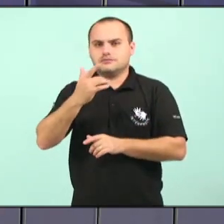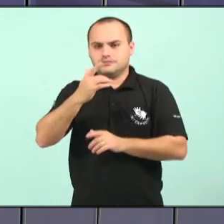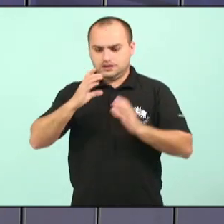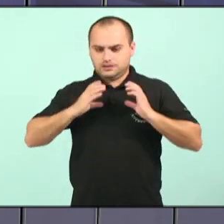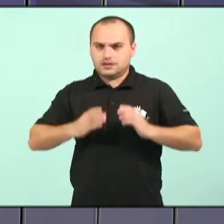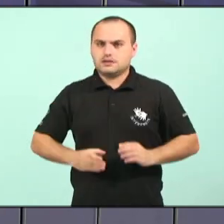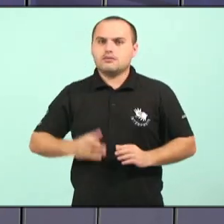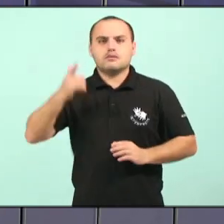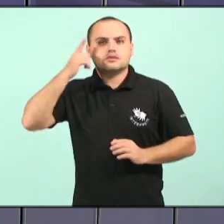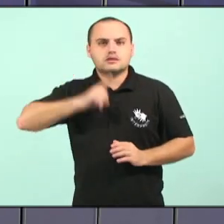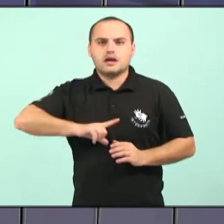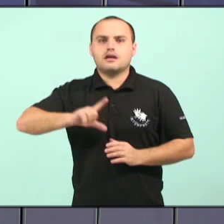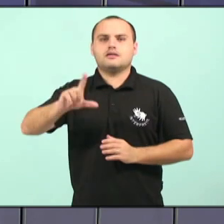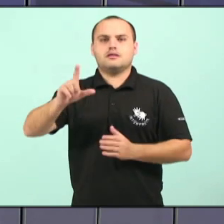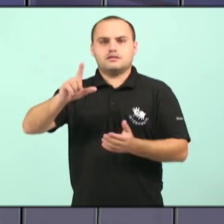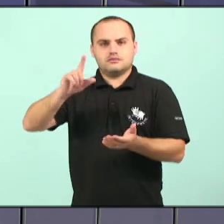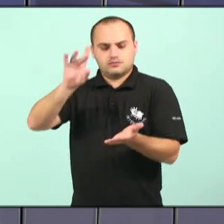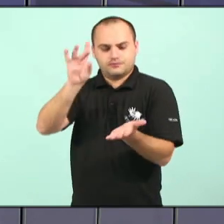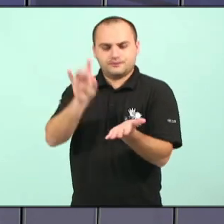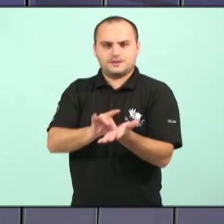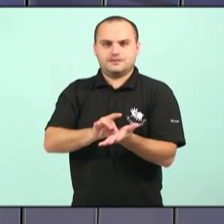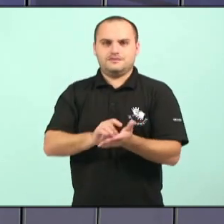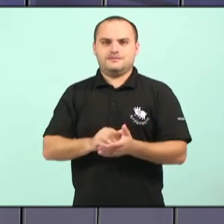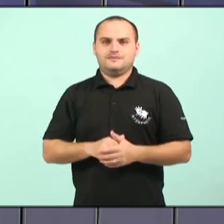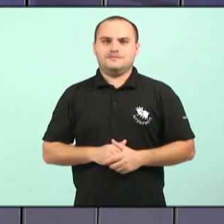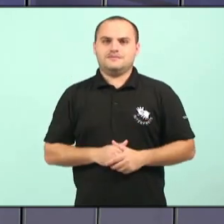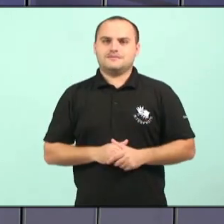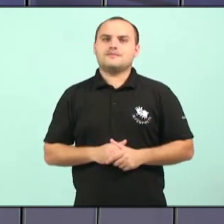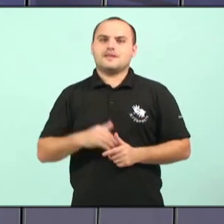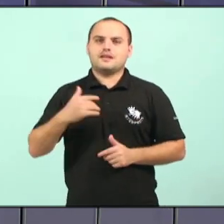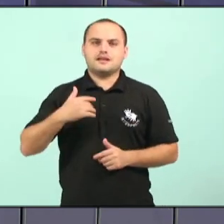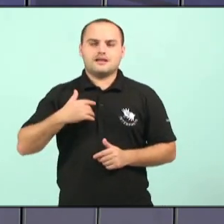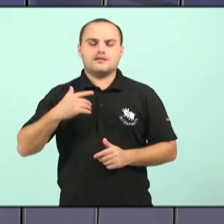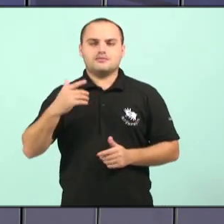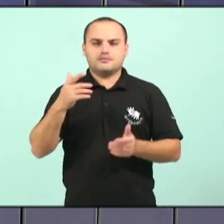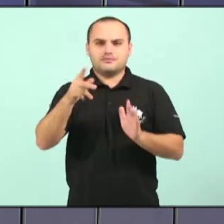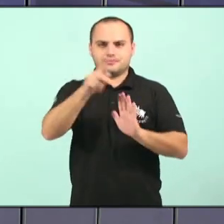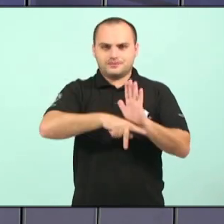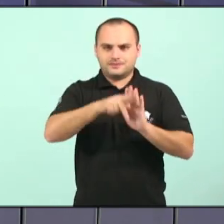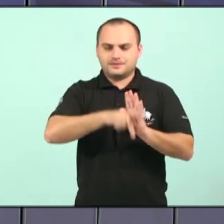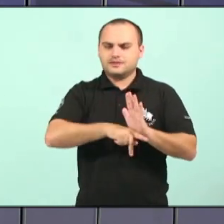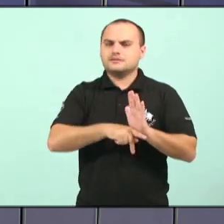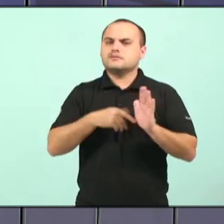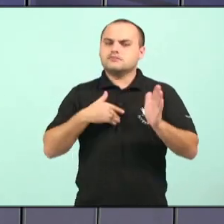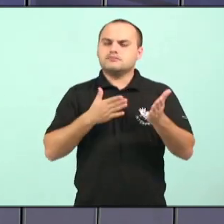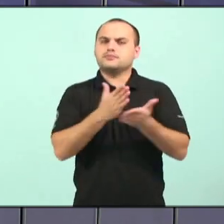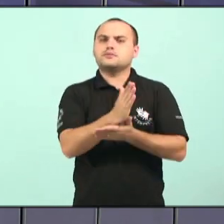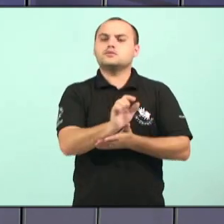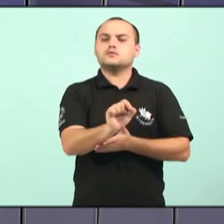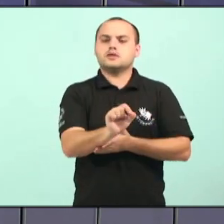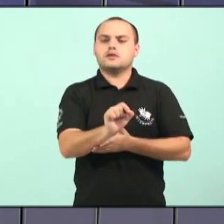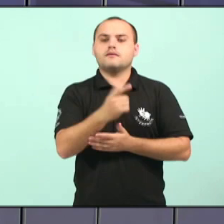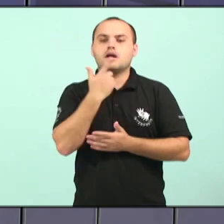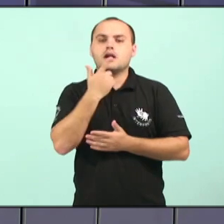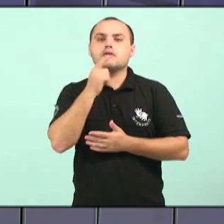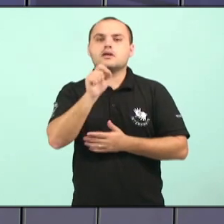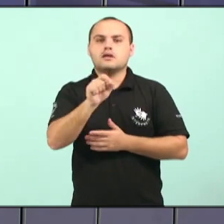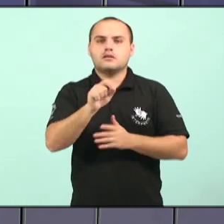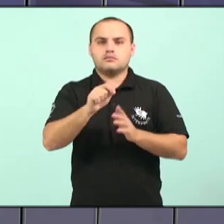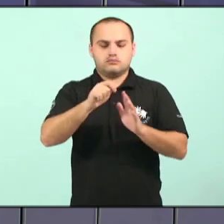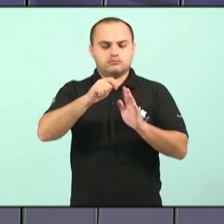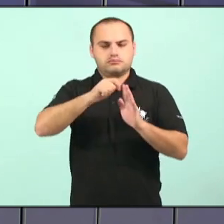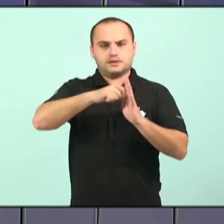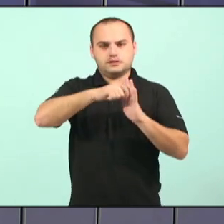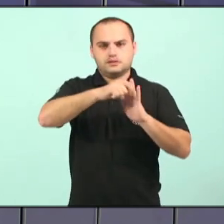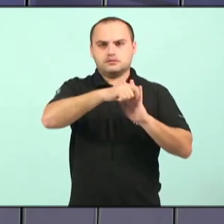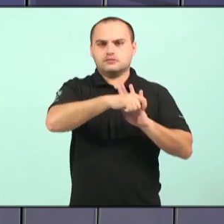nós aprovamos aqui na Câmara de Vereadores, de minha autoria e de autoria também do vereador Sérgio Murilo, ele visava o pagamento, o parcelamento do ITBI para